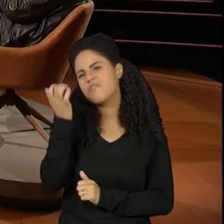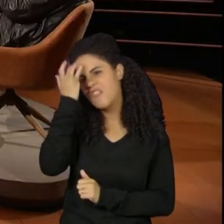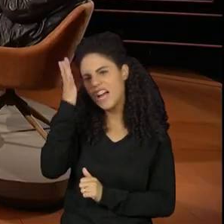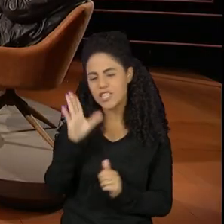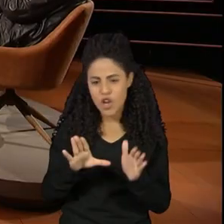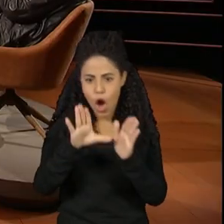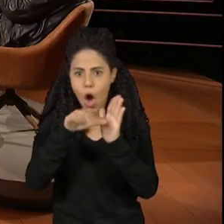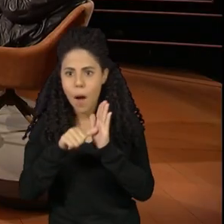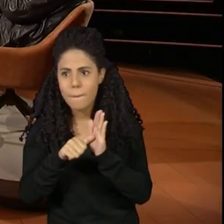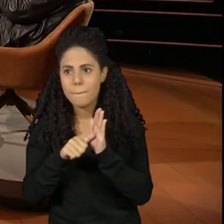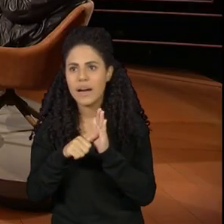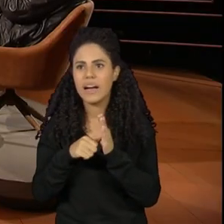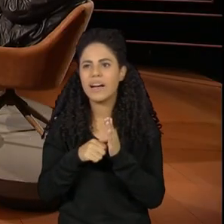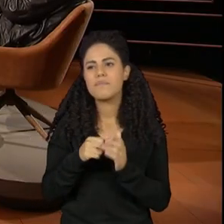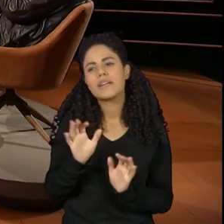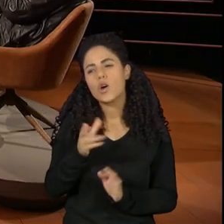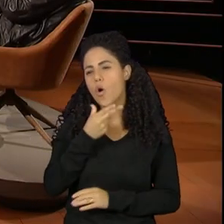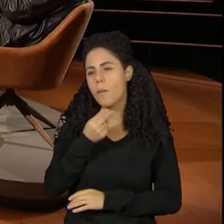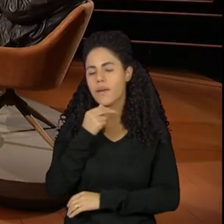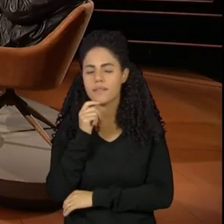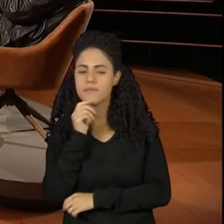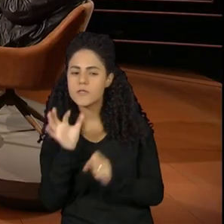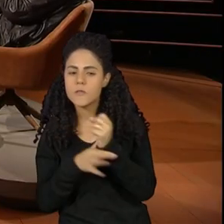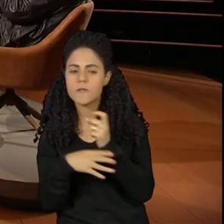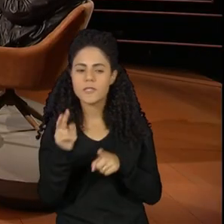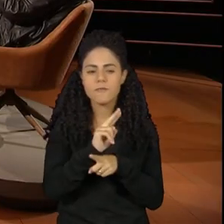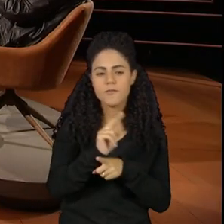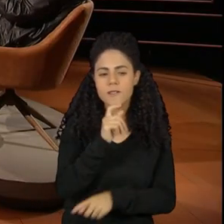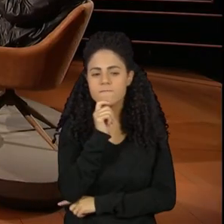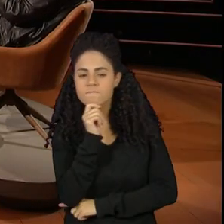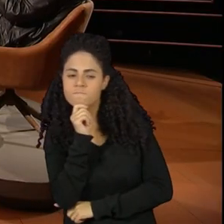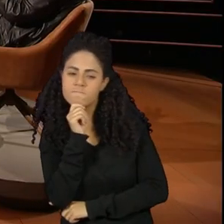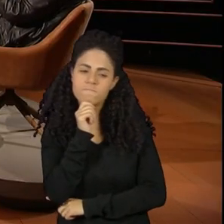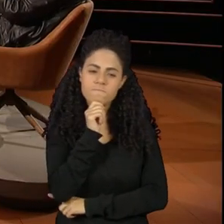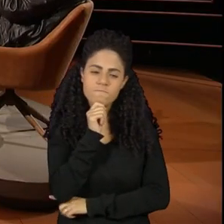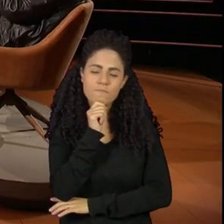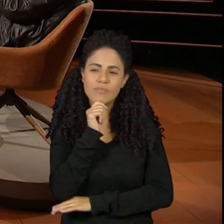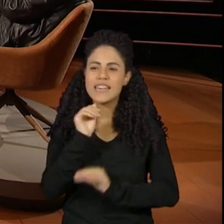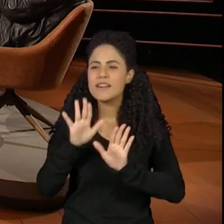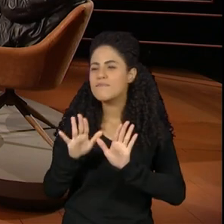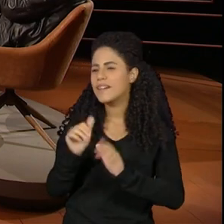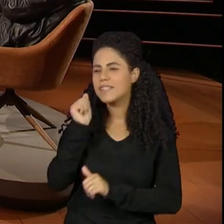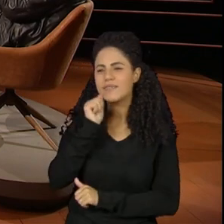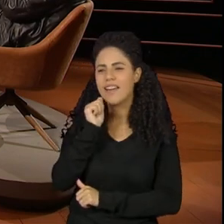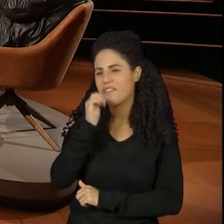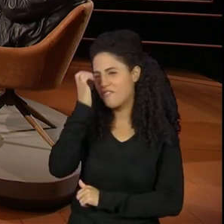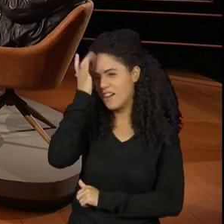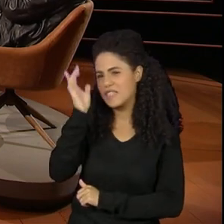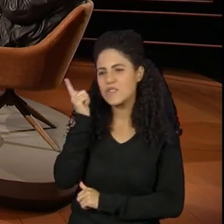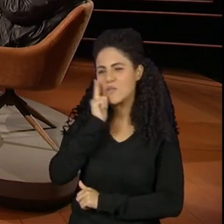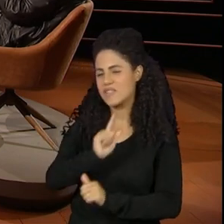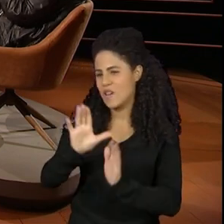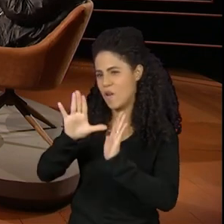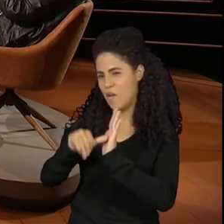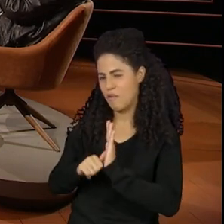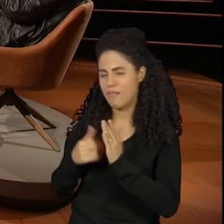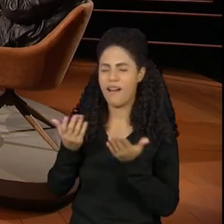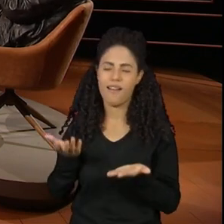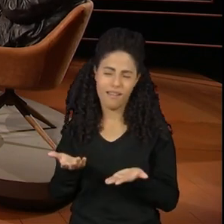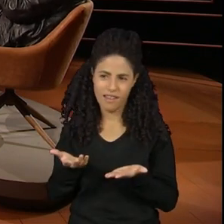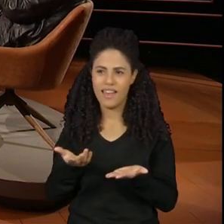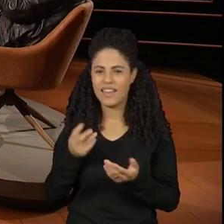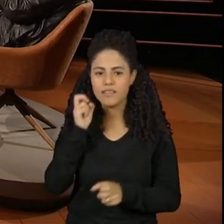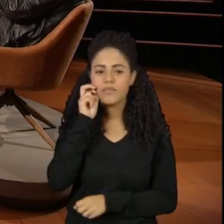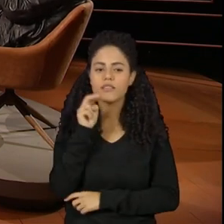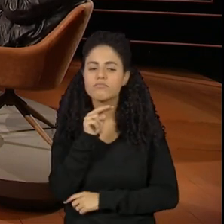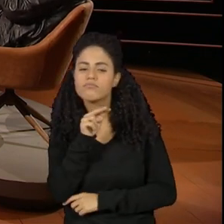eles, né, eles ficam de olho. Assim. Mais de olho. Ainda mais os garotos feios e que nem a gente ali, meio maltrapilhos, né? Era